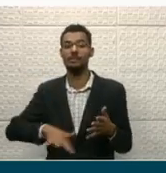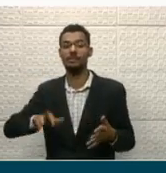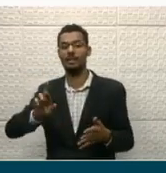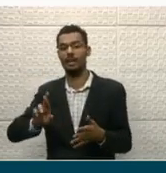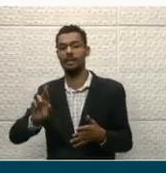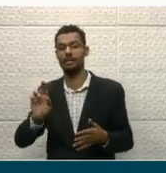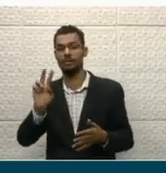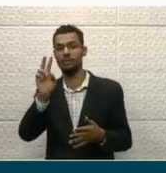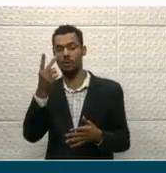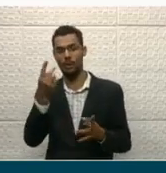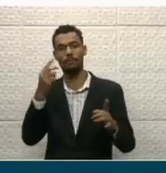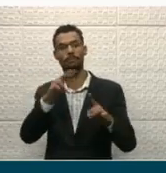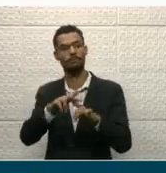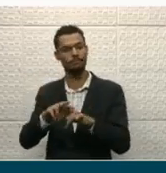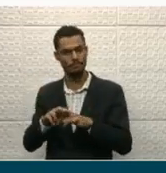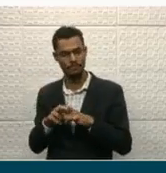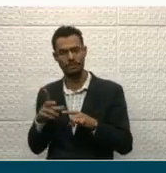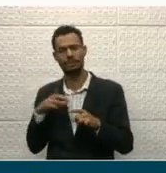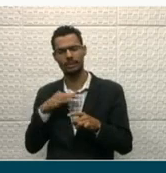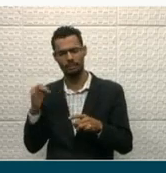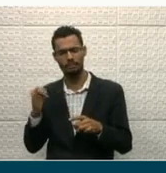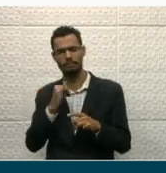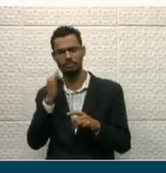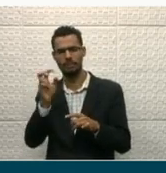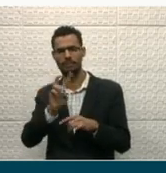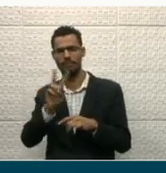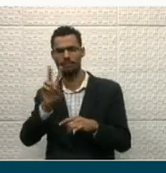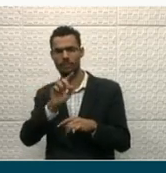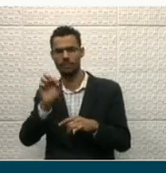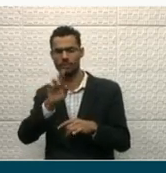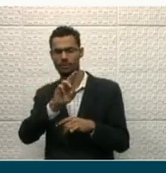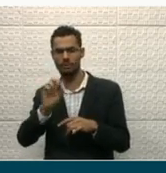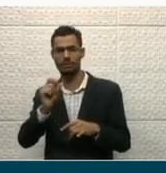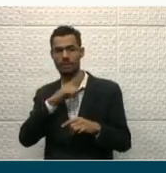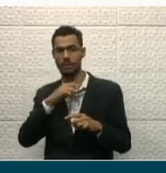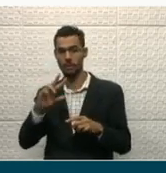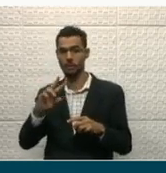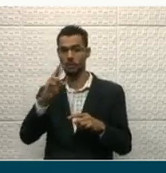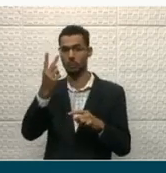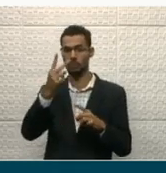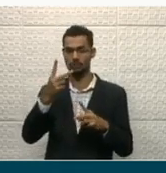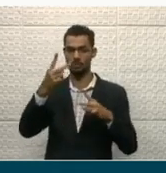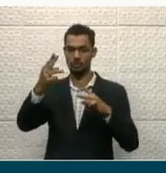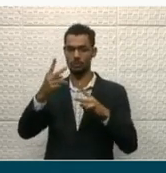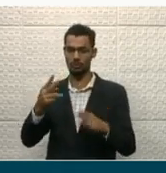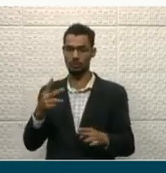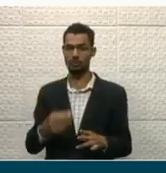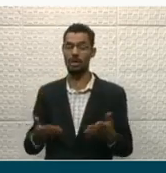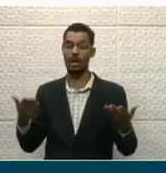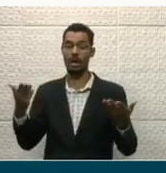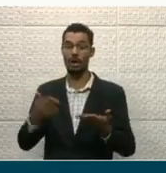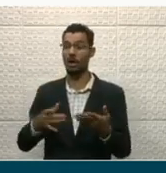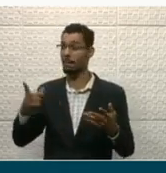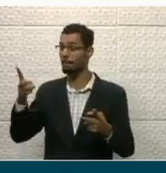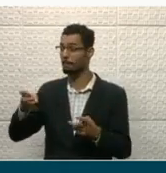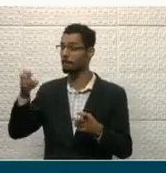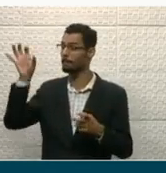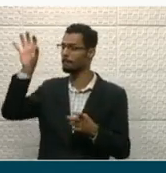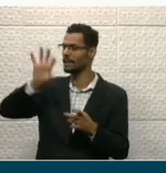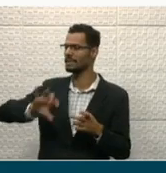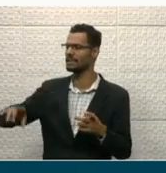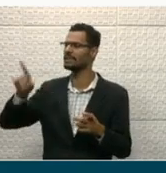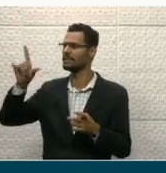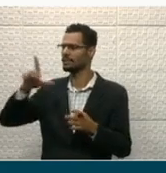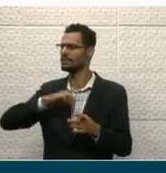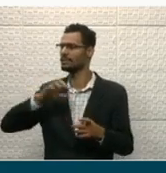R2. Por isso que elas são vetores de 2 componentes. Então, essas imagens agora são